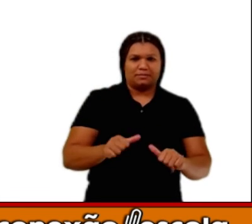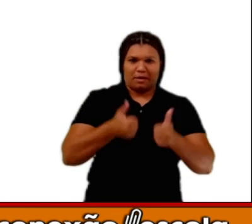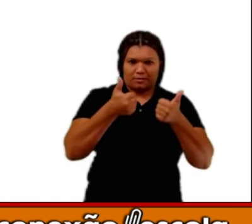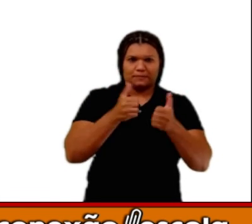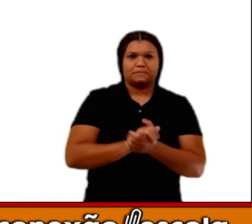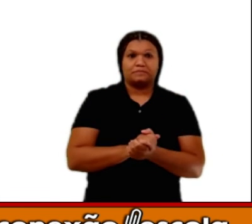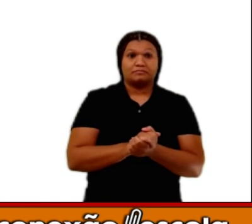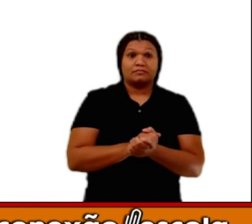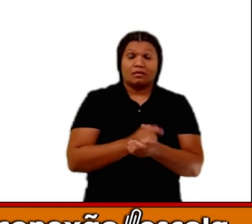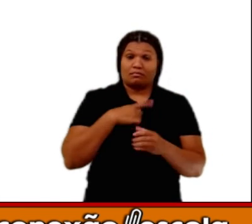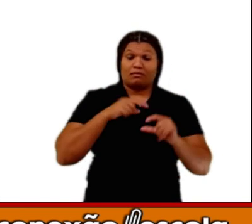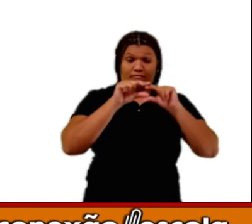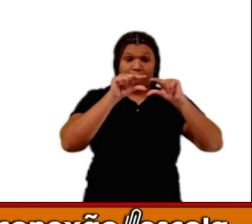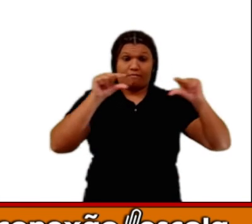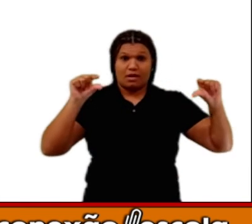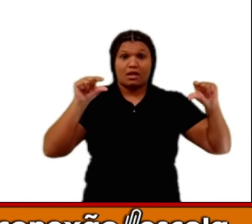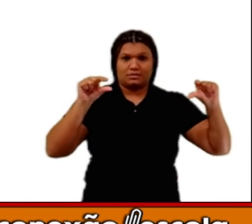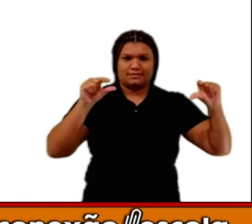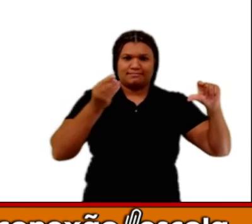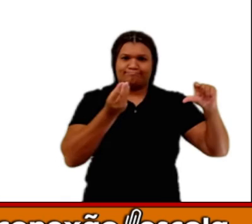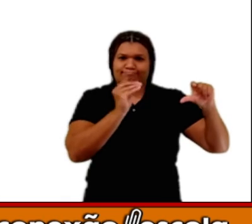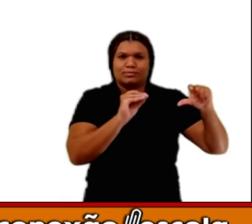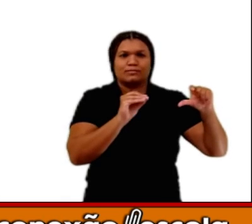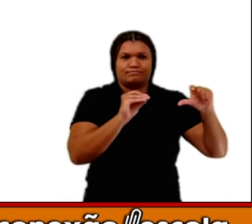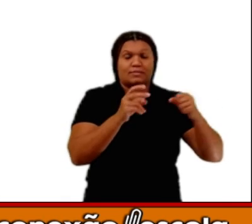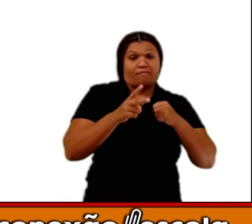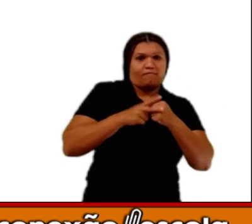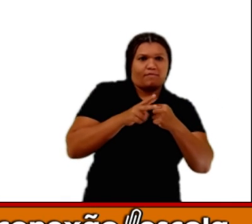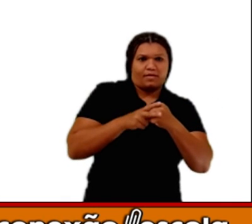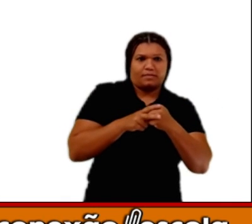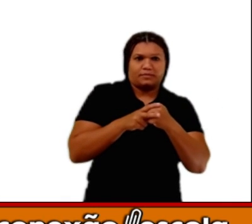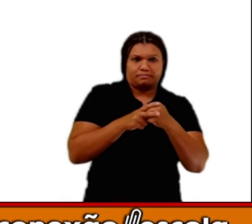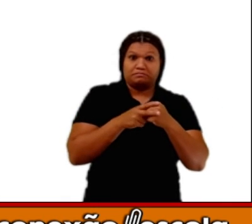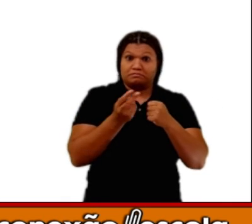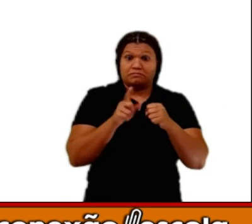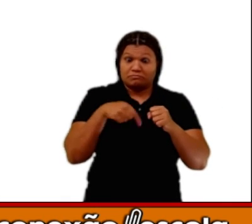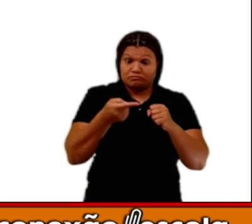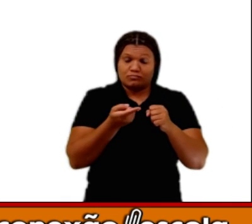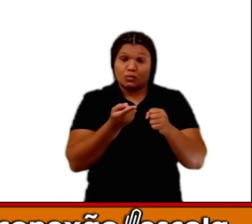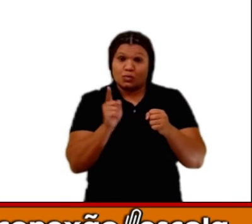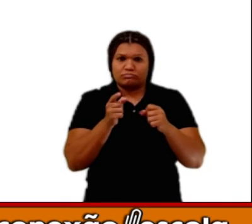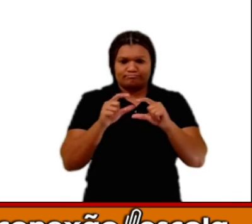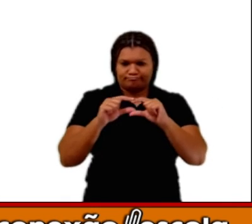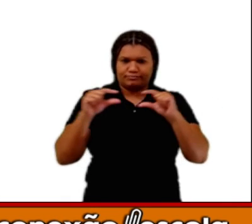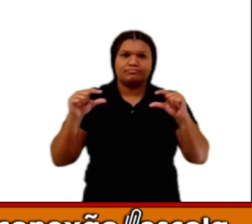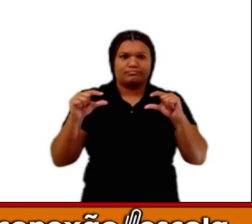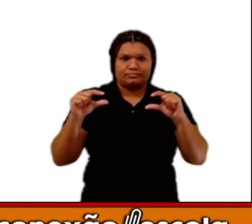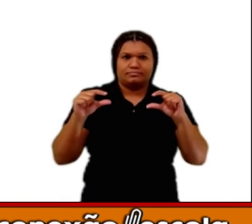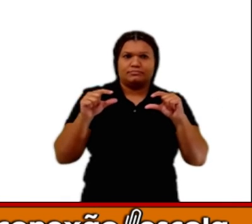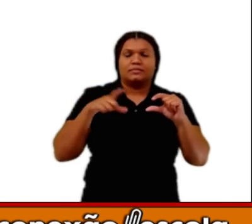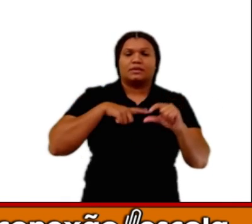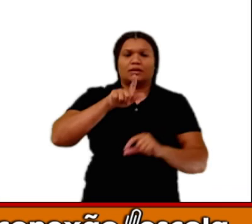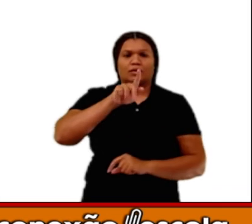específica ou é el verbo to be certo nós temos um lixo e nós temos o verbo